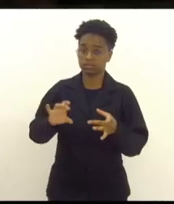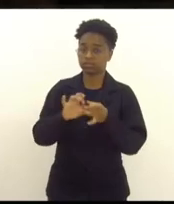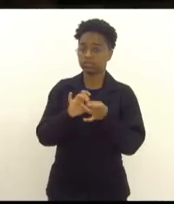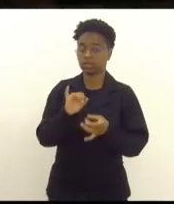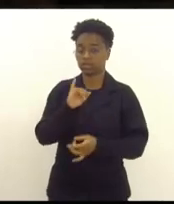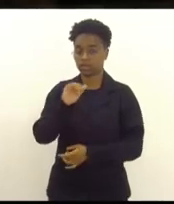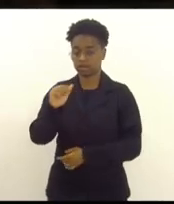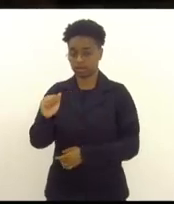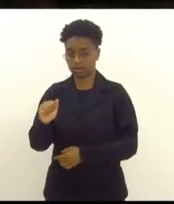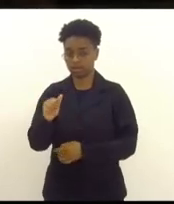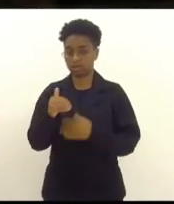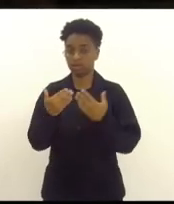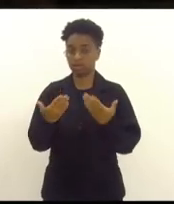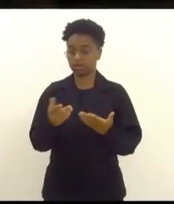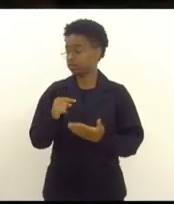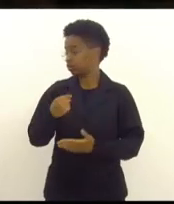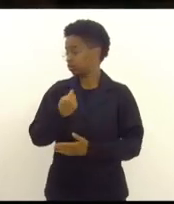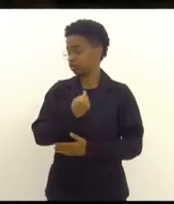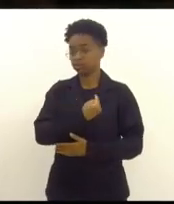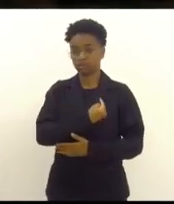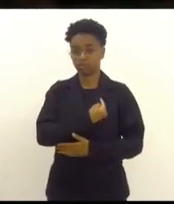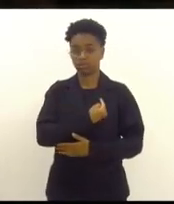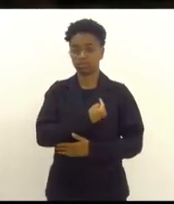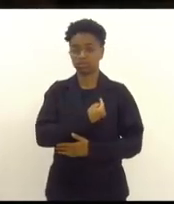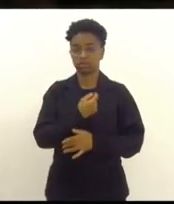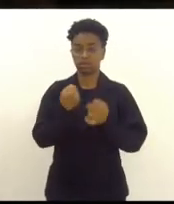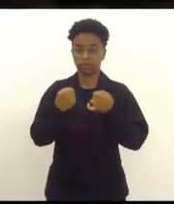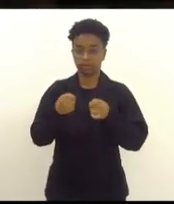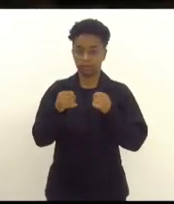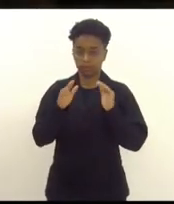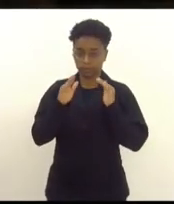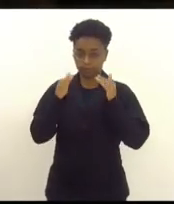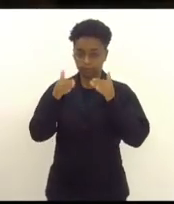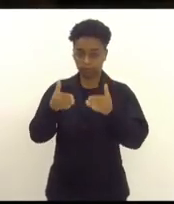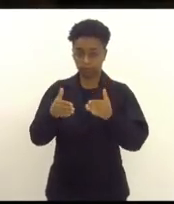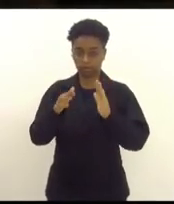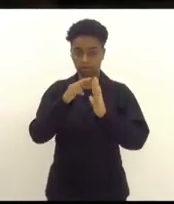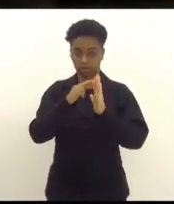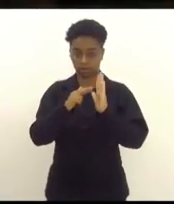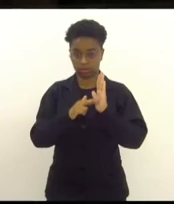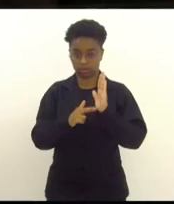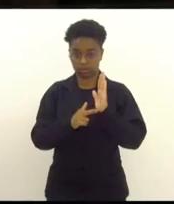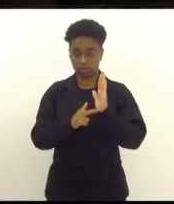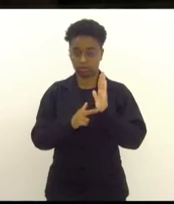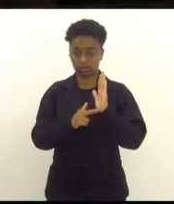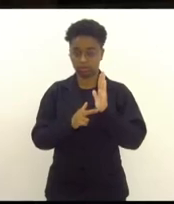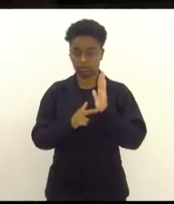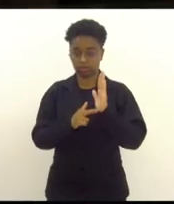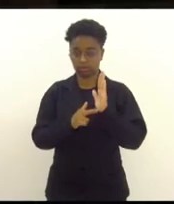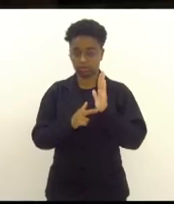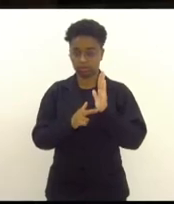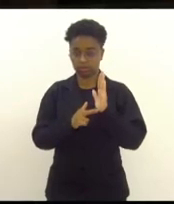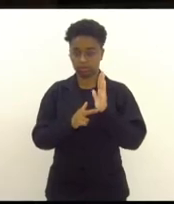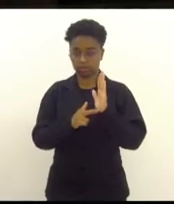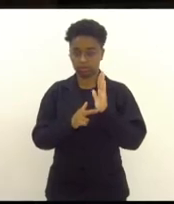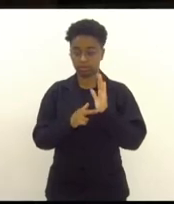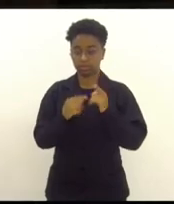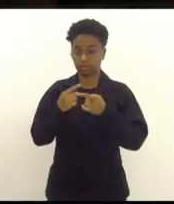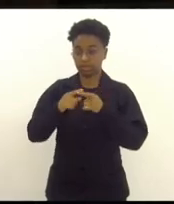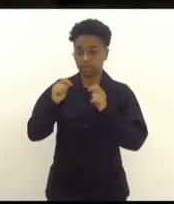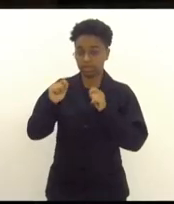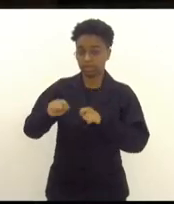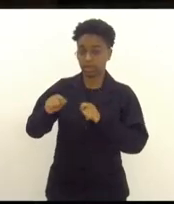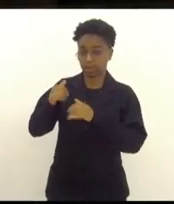que a gente foque nas regulamentações para que todo o processo